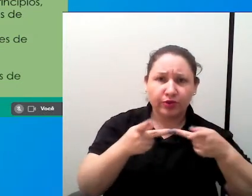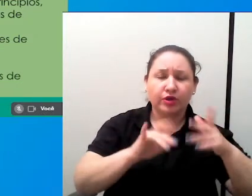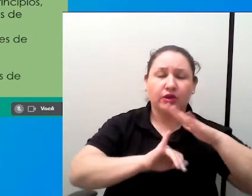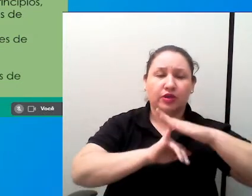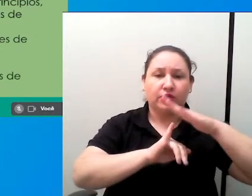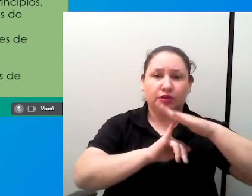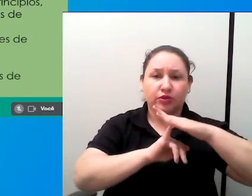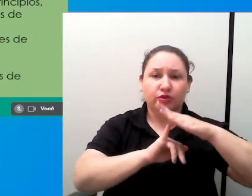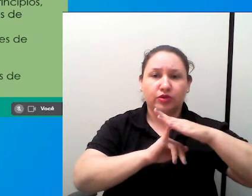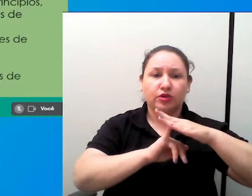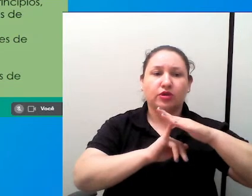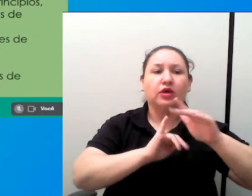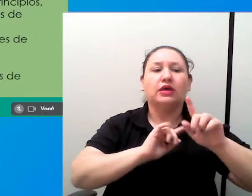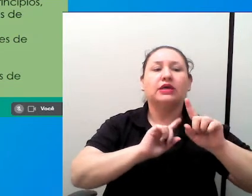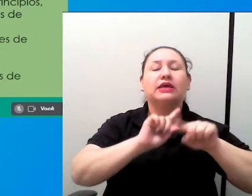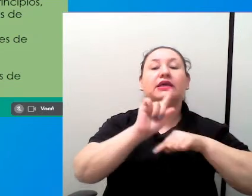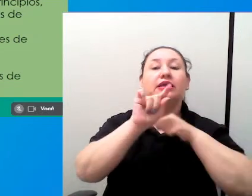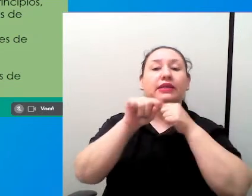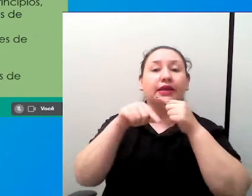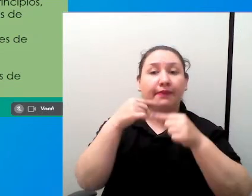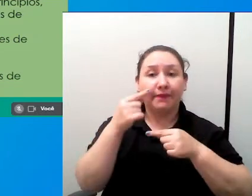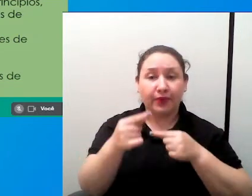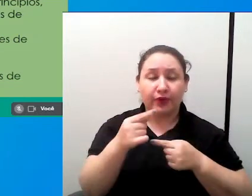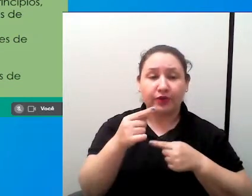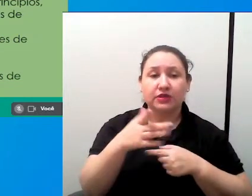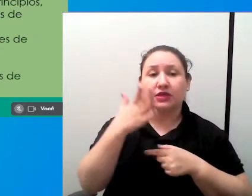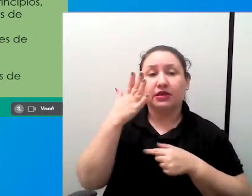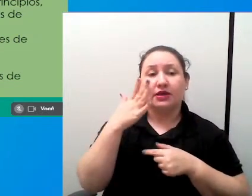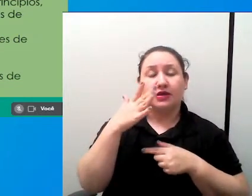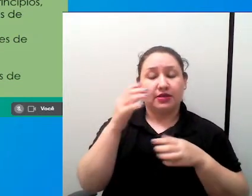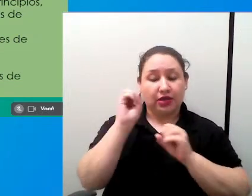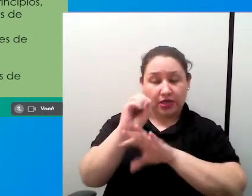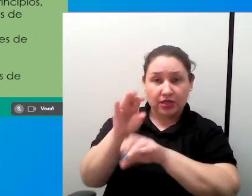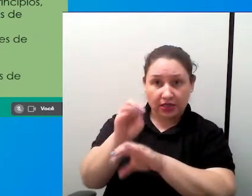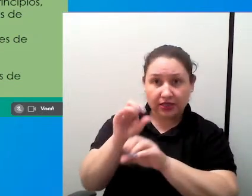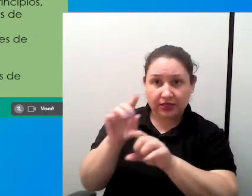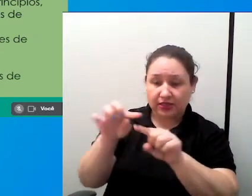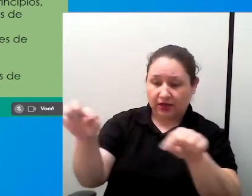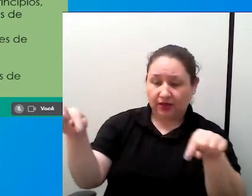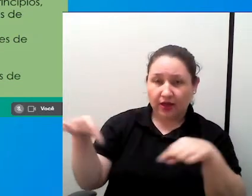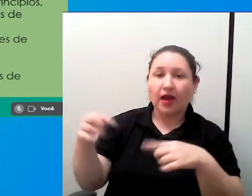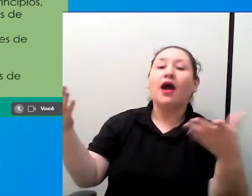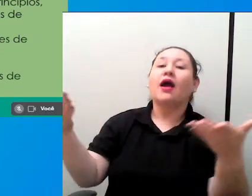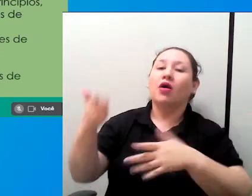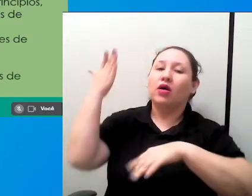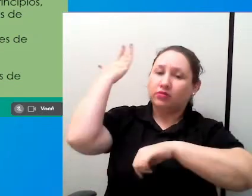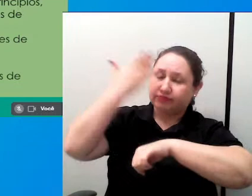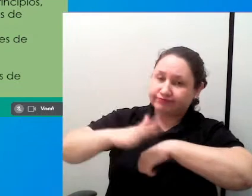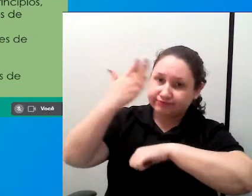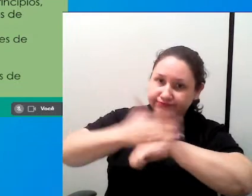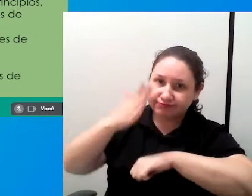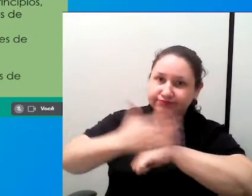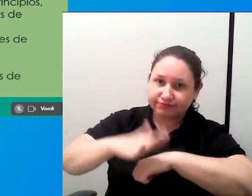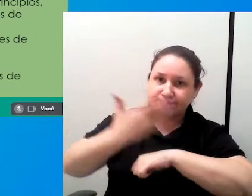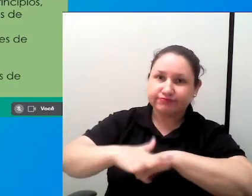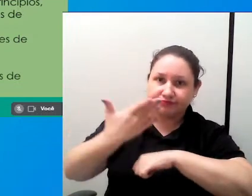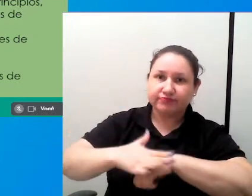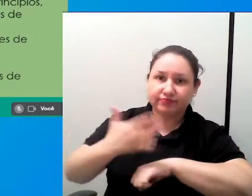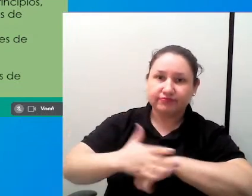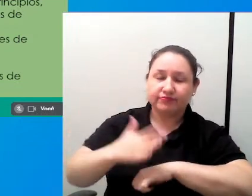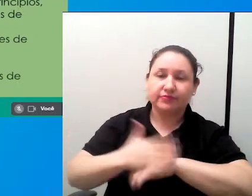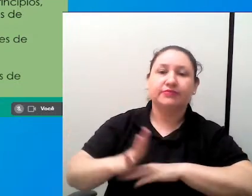a realização dessas atividades, né, a parte prática mesmo da realização alinhada com a demanda